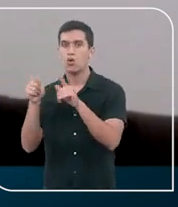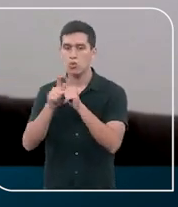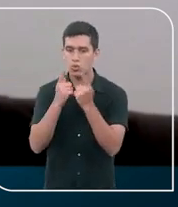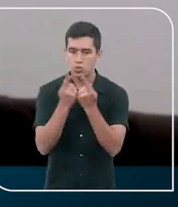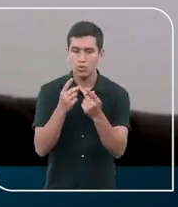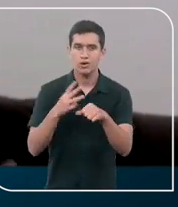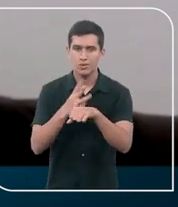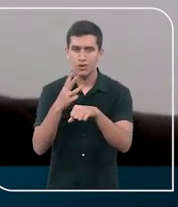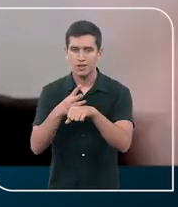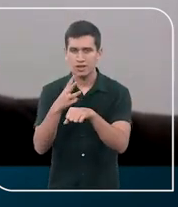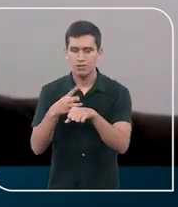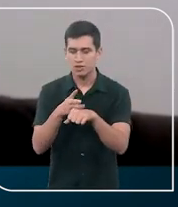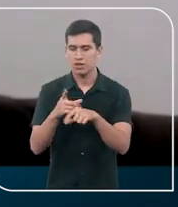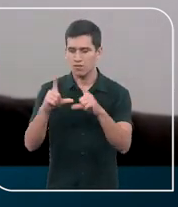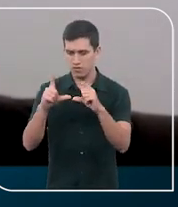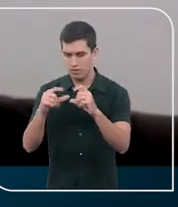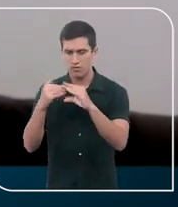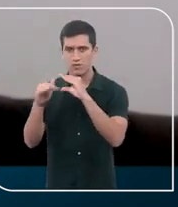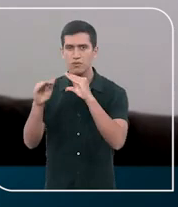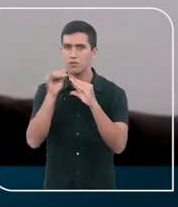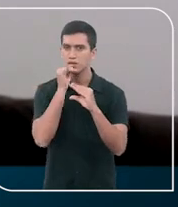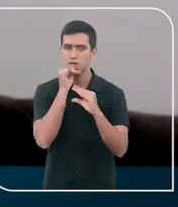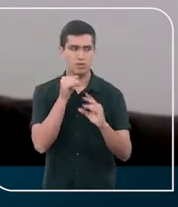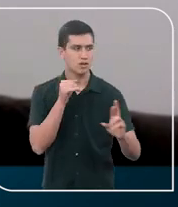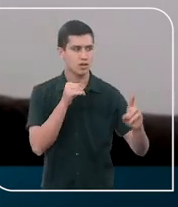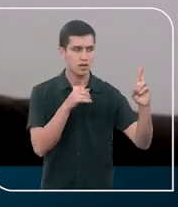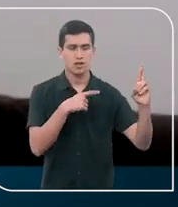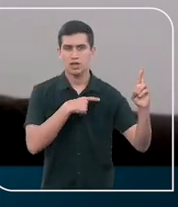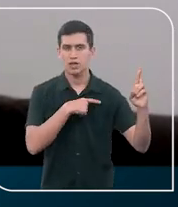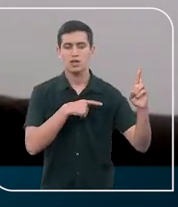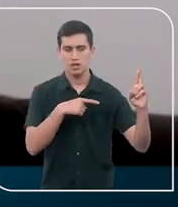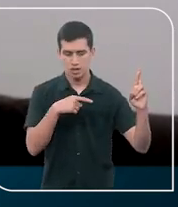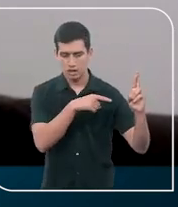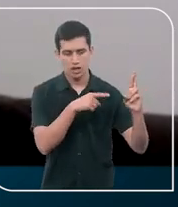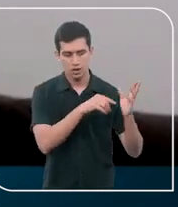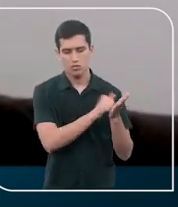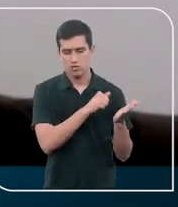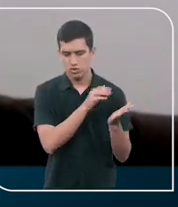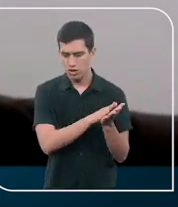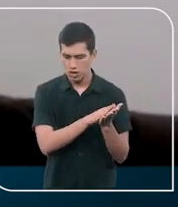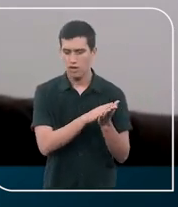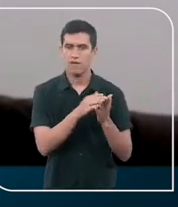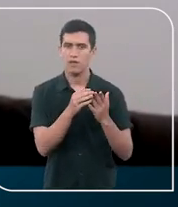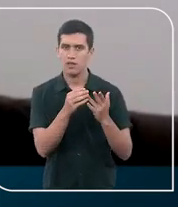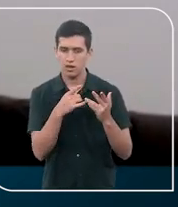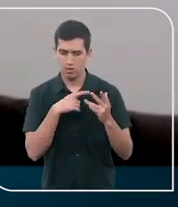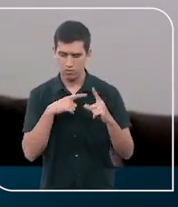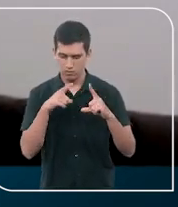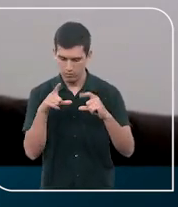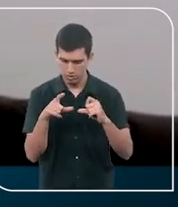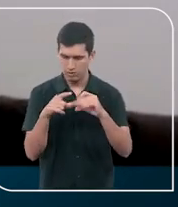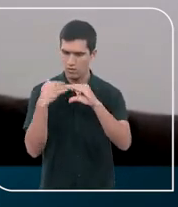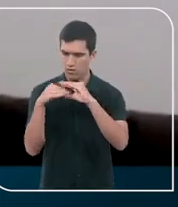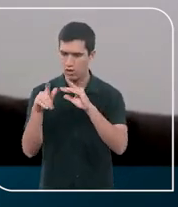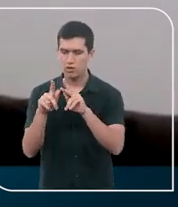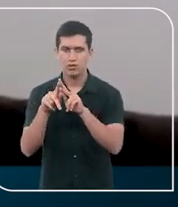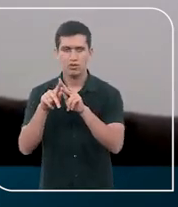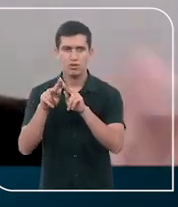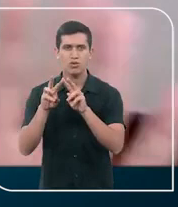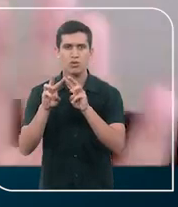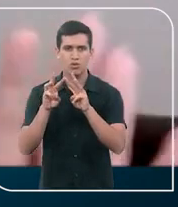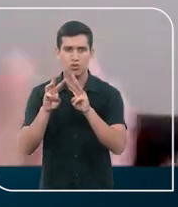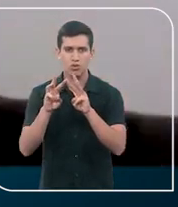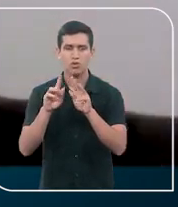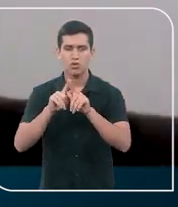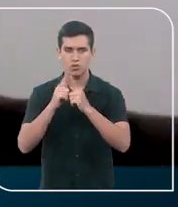WhatsApp. Não, olha, o condômino tal foi multado por conta disso, e divulgar essas imagens. Inclusive, no acesso na portaria,